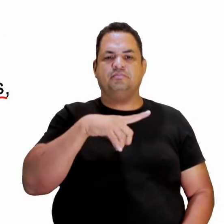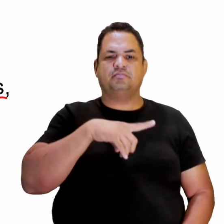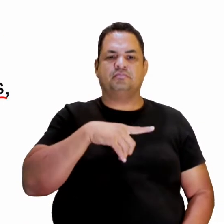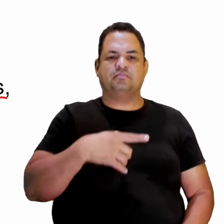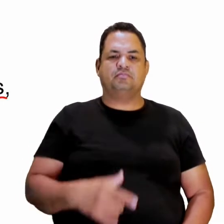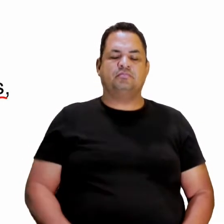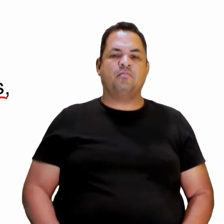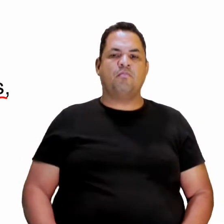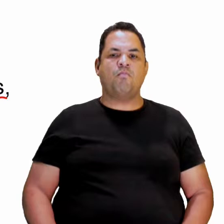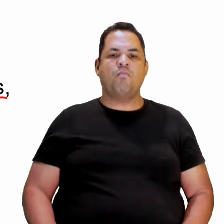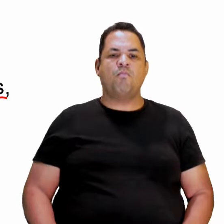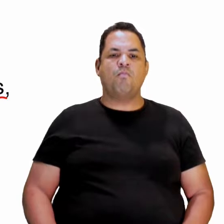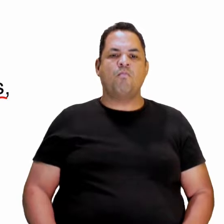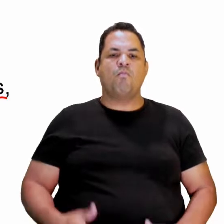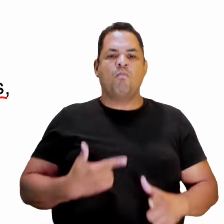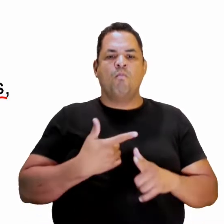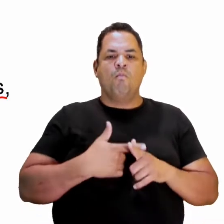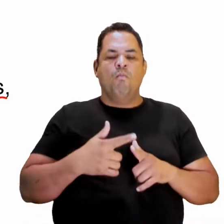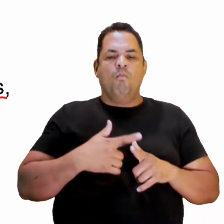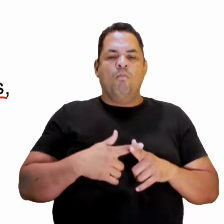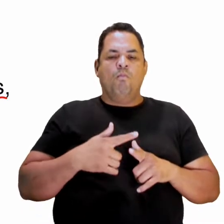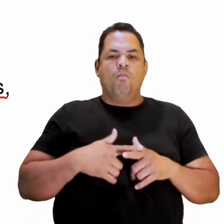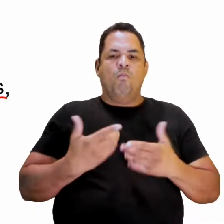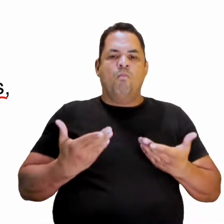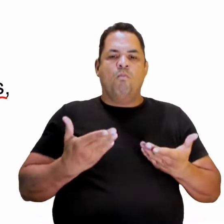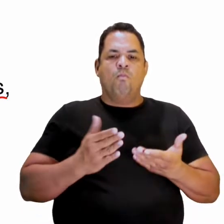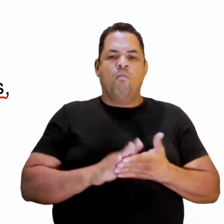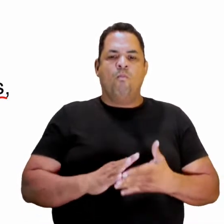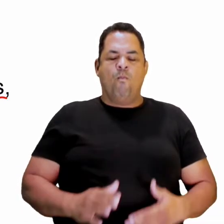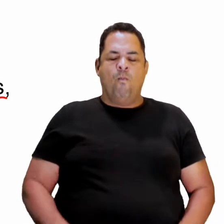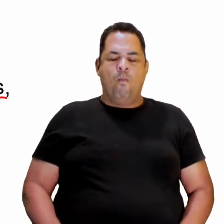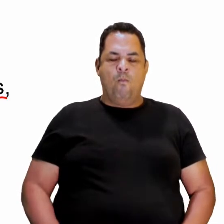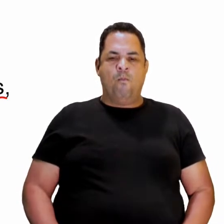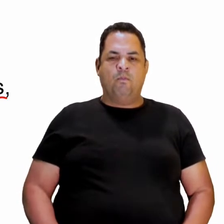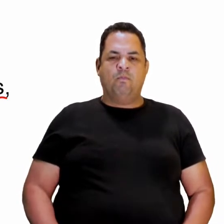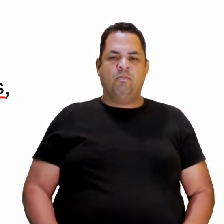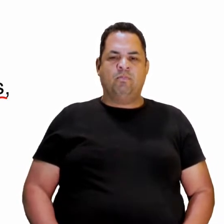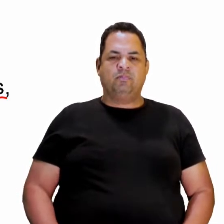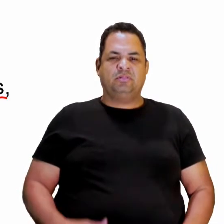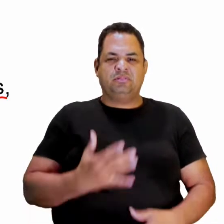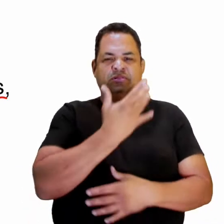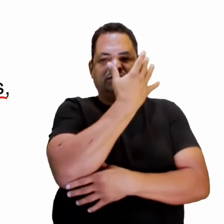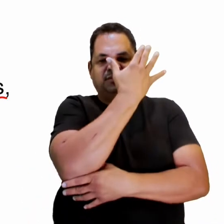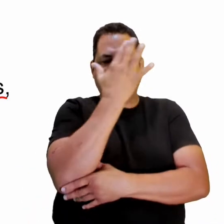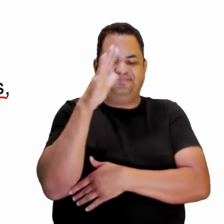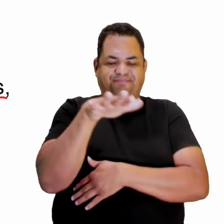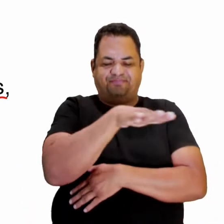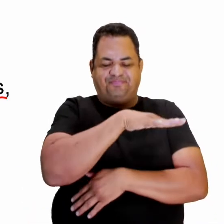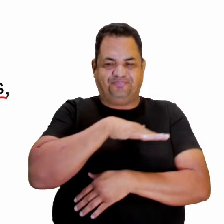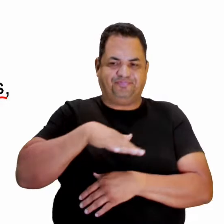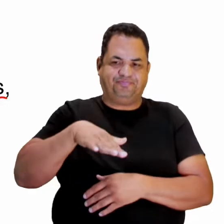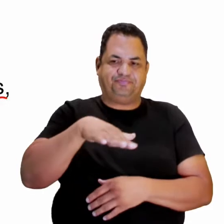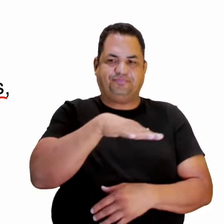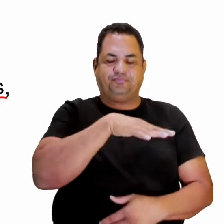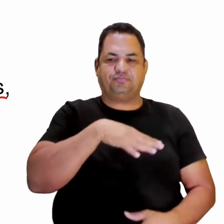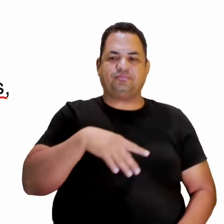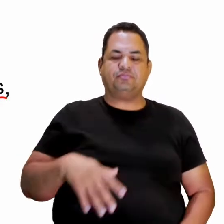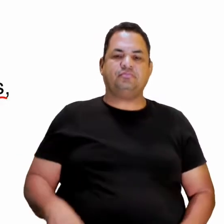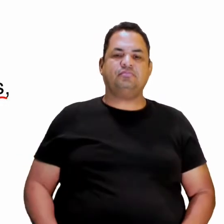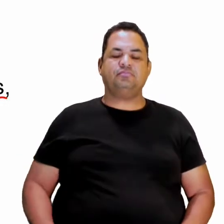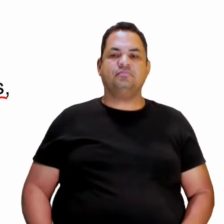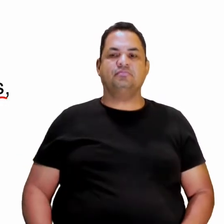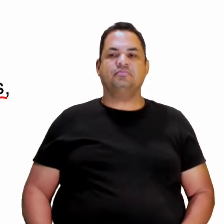também problemas, pode ser problemas do meio ambiente, natural disasters, que